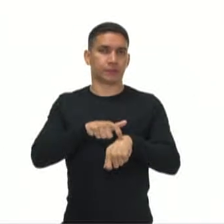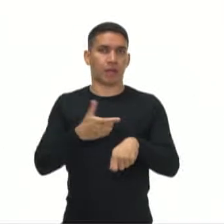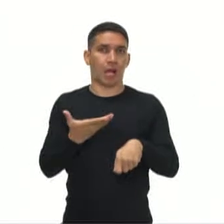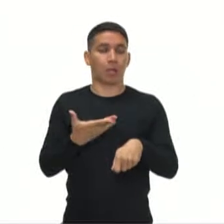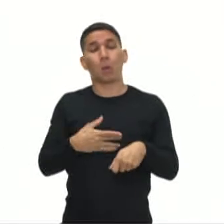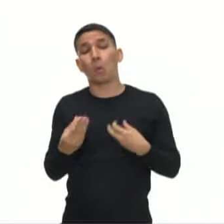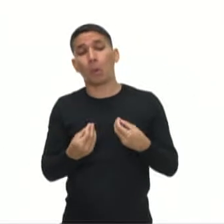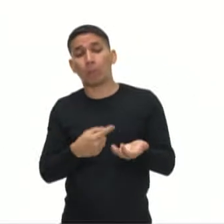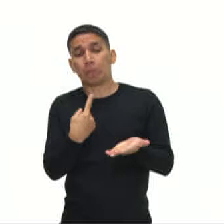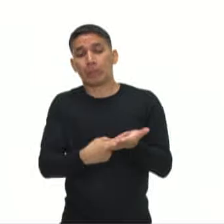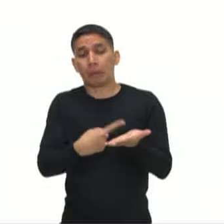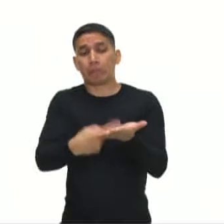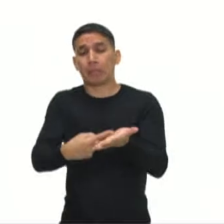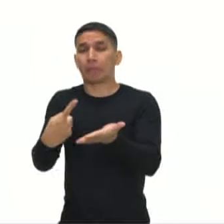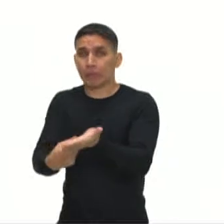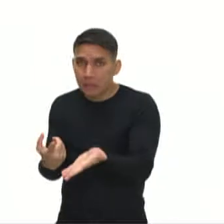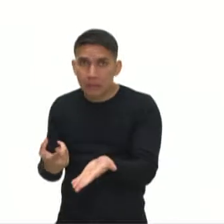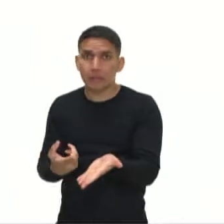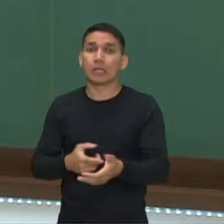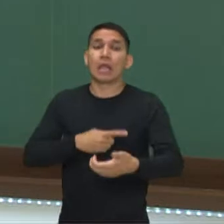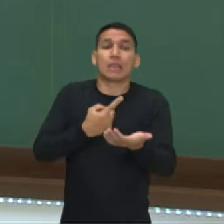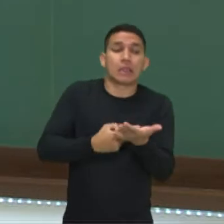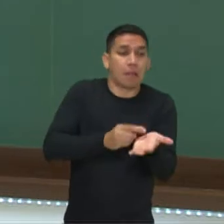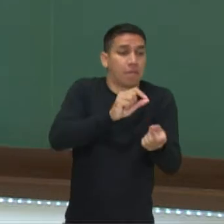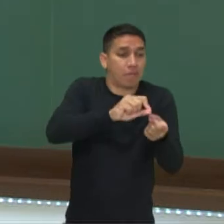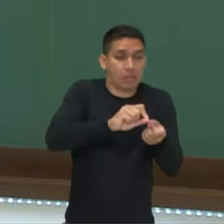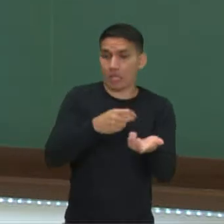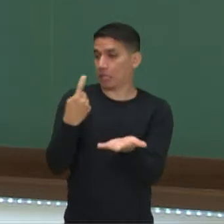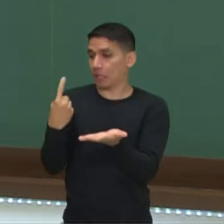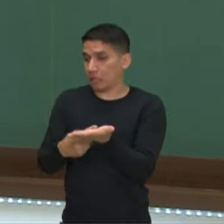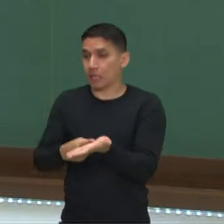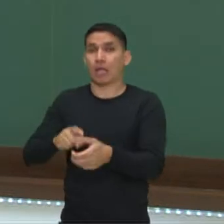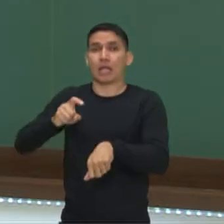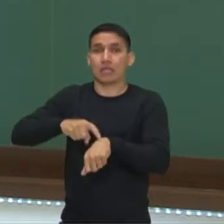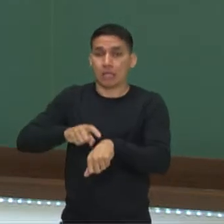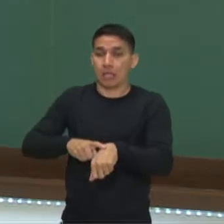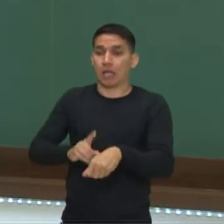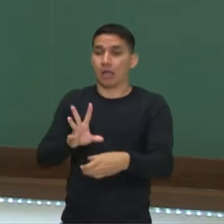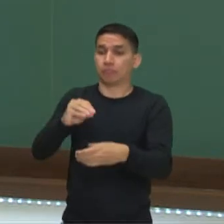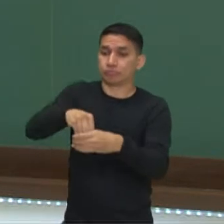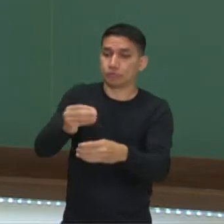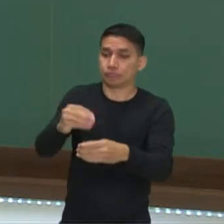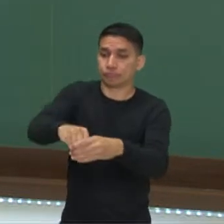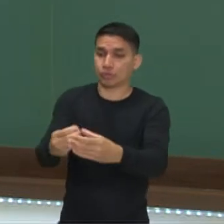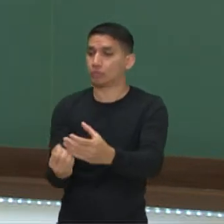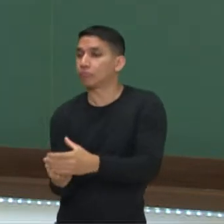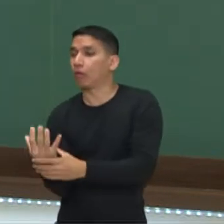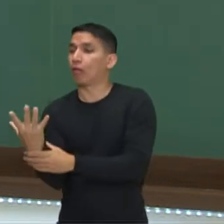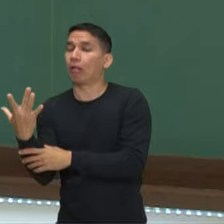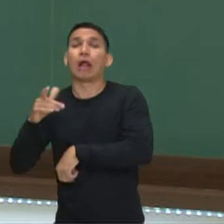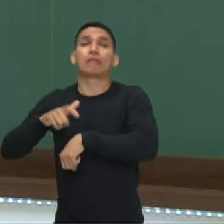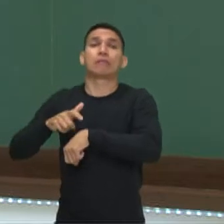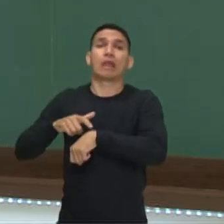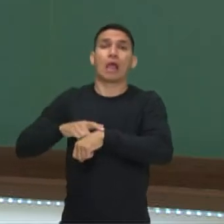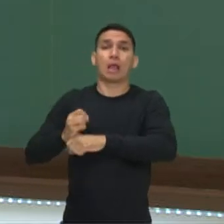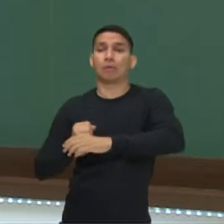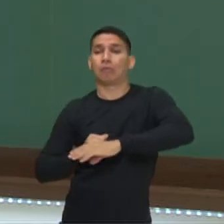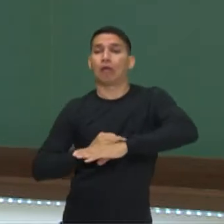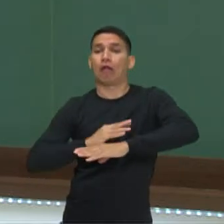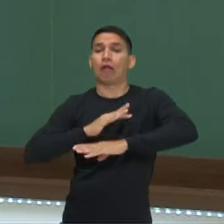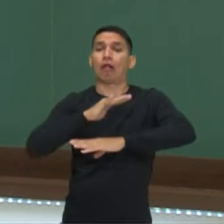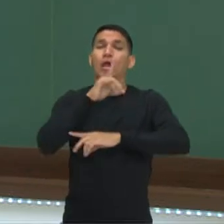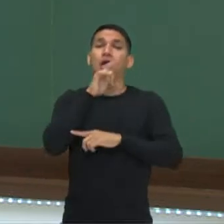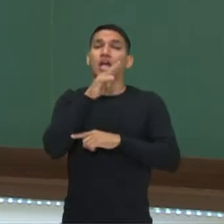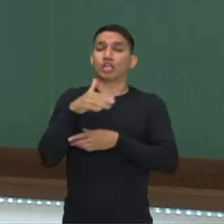medir o tempo, O tempo de fazer, o tempo de plantar, o tempo de colher, qual era, o tempo da cheia do rio